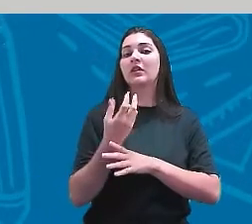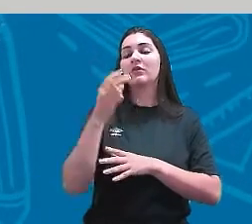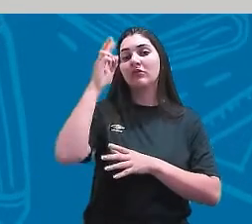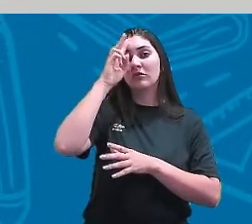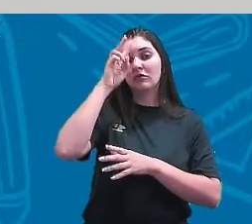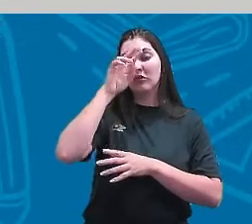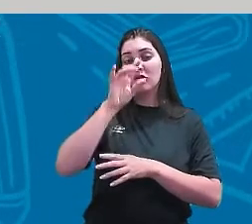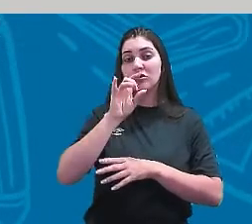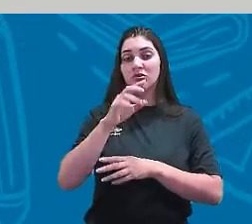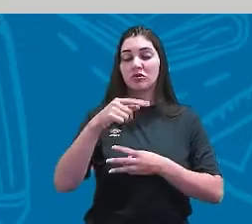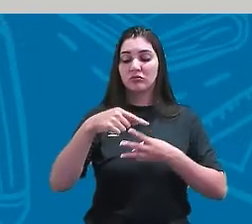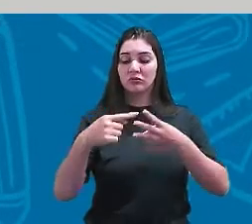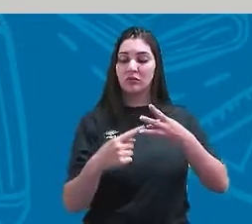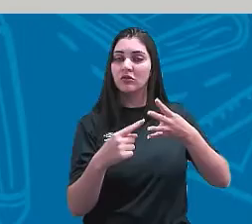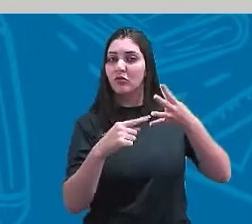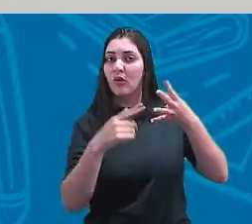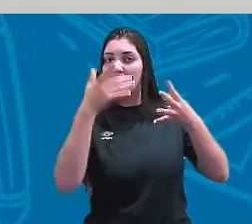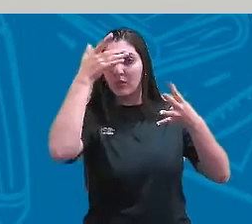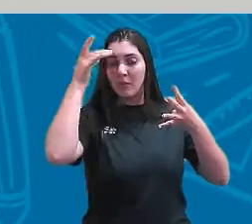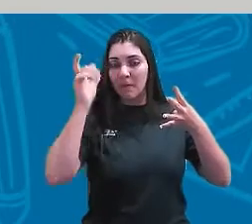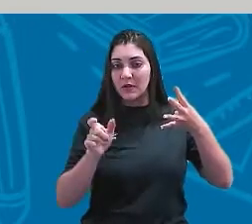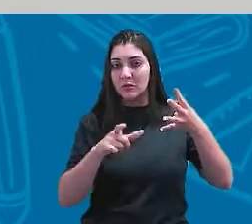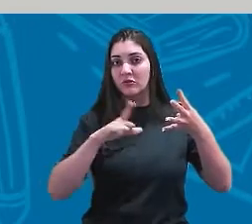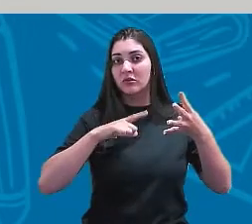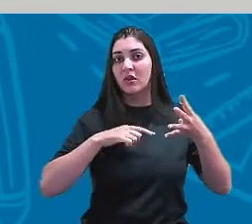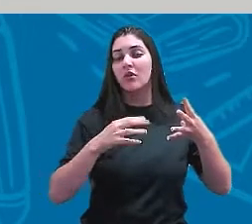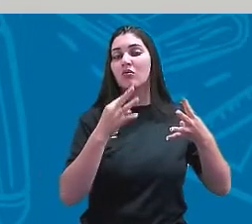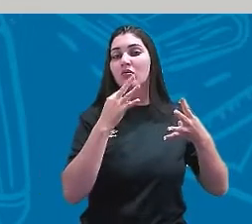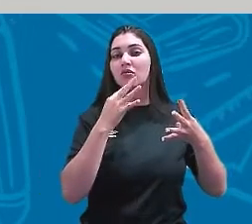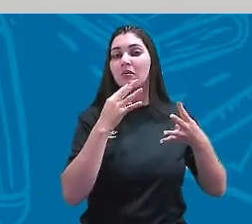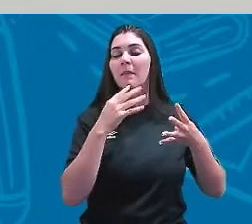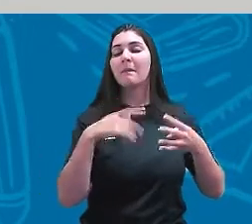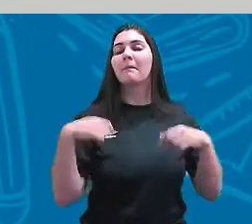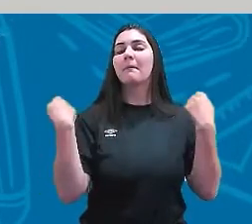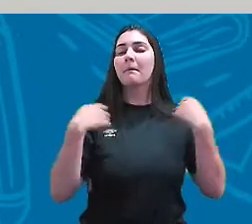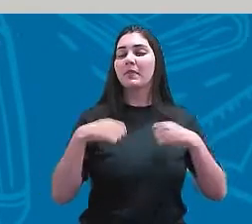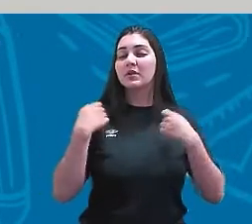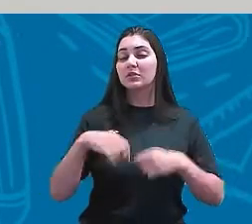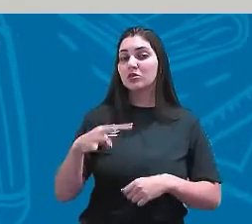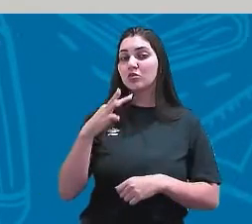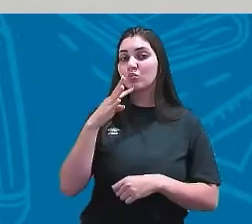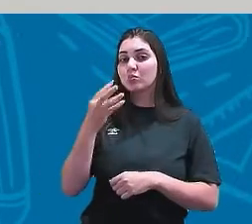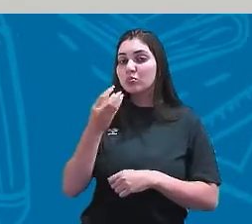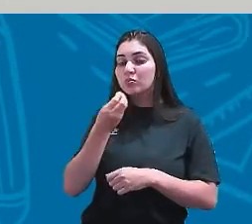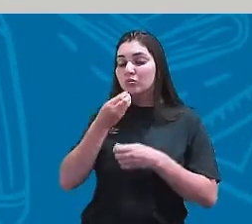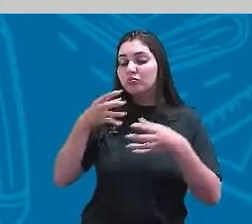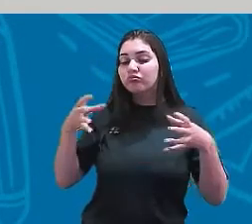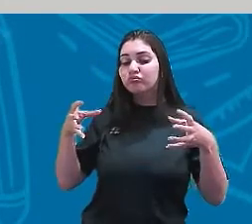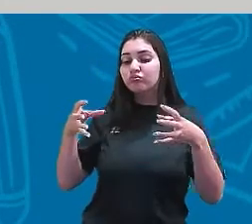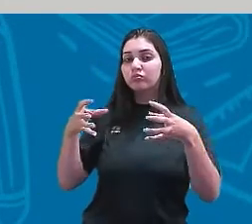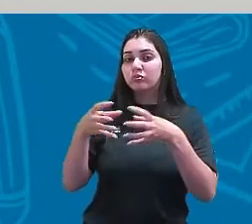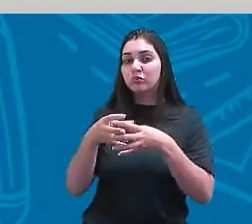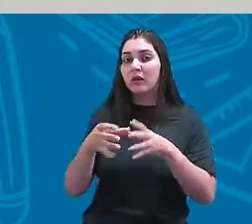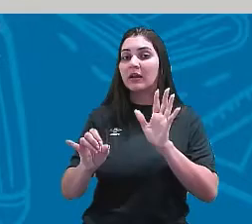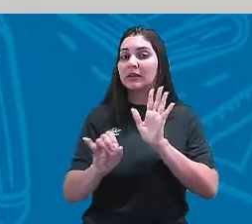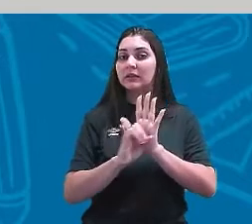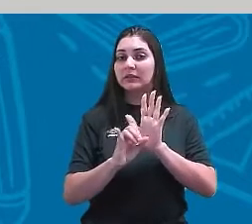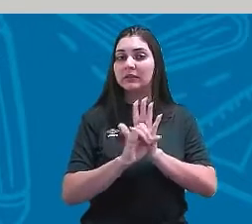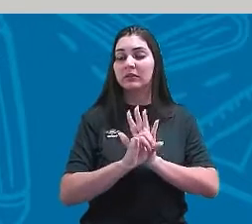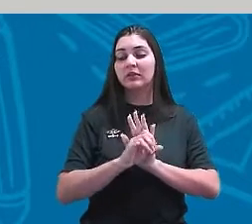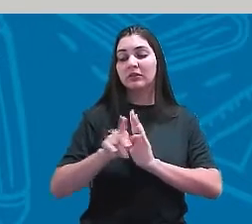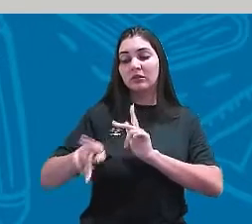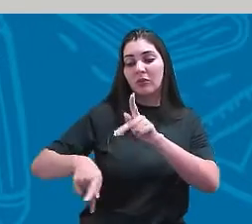pessoas têm ali o conhecimento dela. É folclore? Não. Precisa ser o conhecimento de uma população. Lembra-se que a identidade de um povo precisa